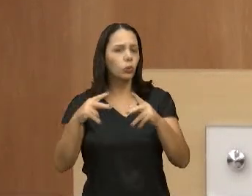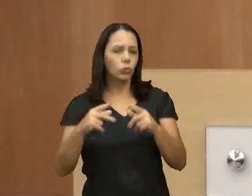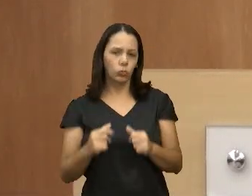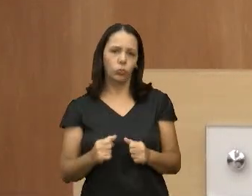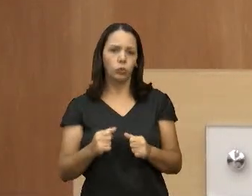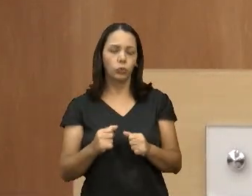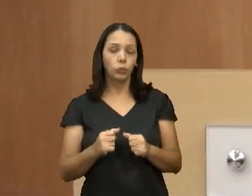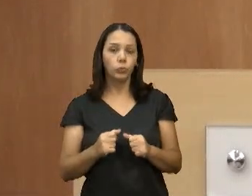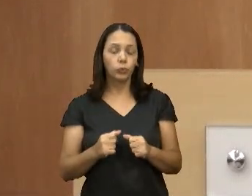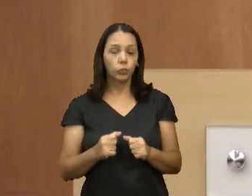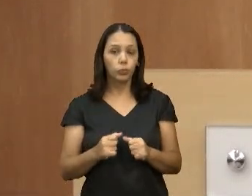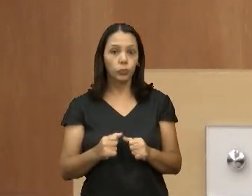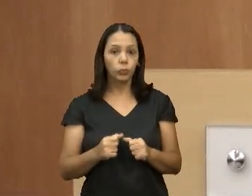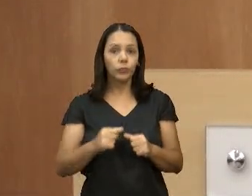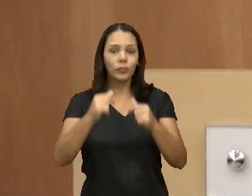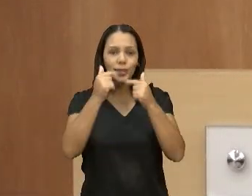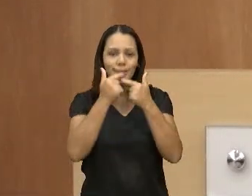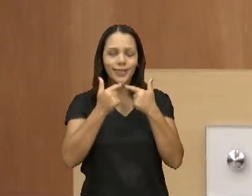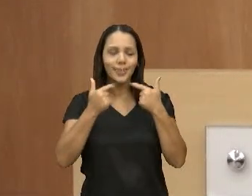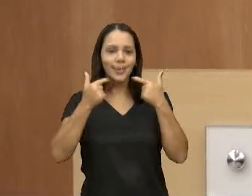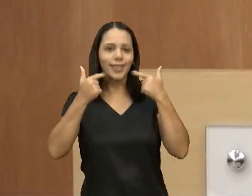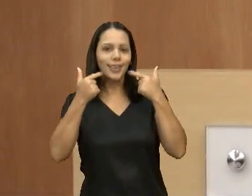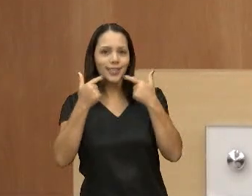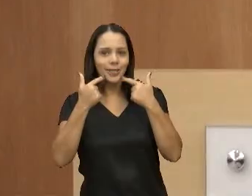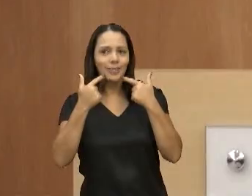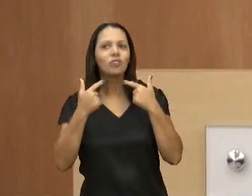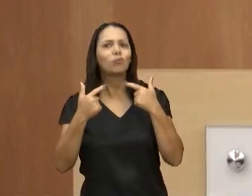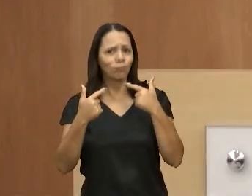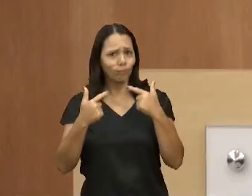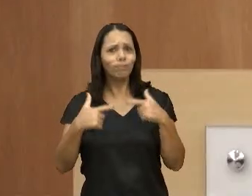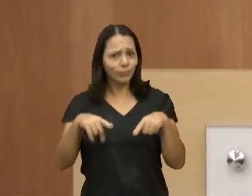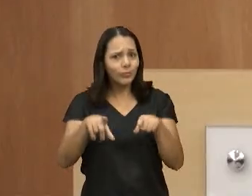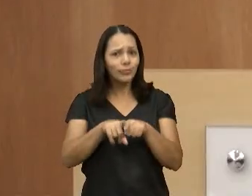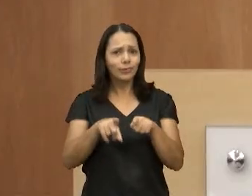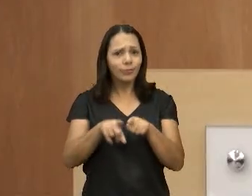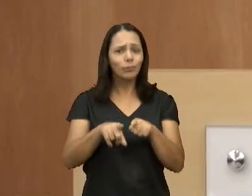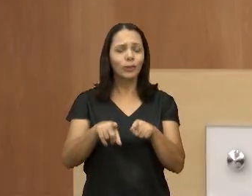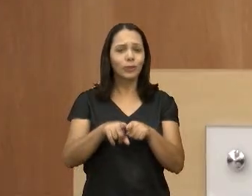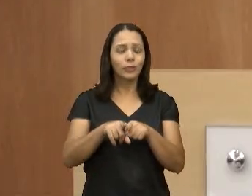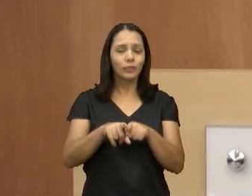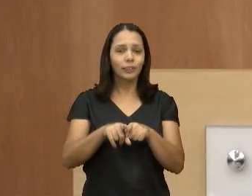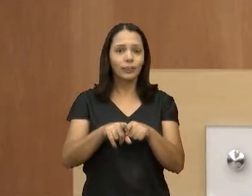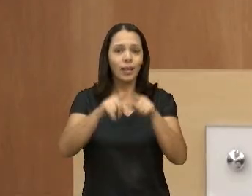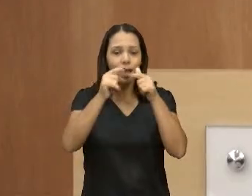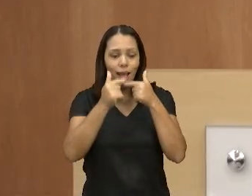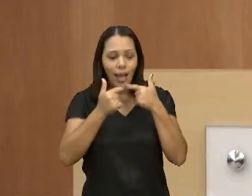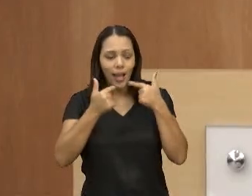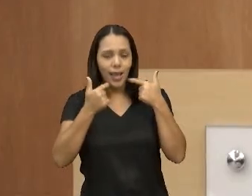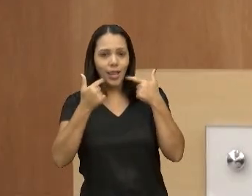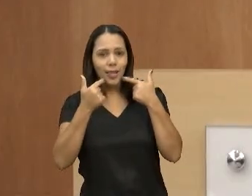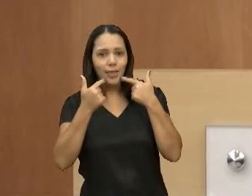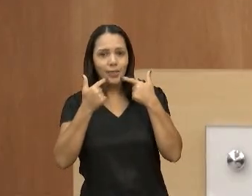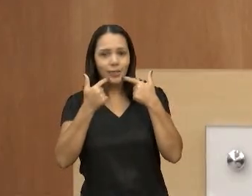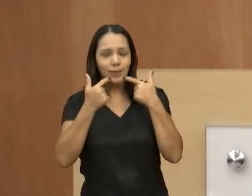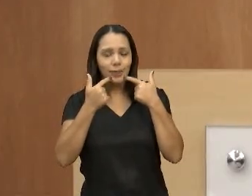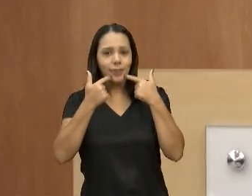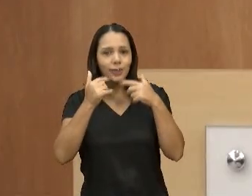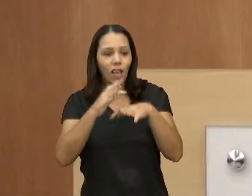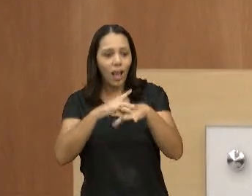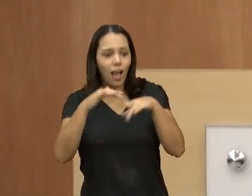E é nesse lugar que o riso também encontra o seu espaço. Para mim, o riso é uma forma de